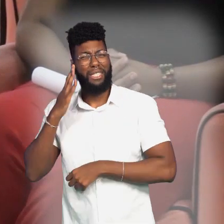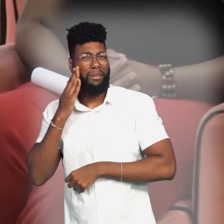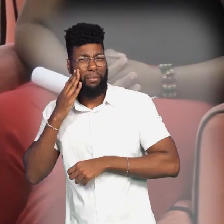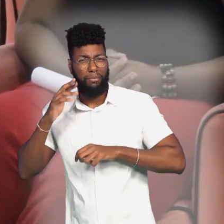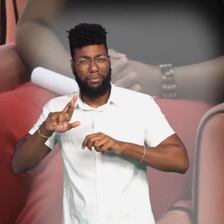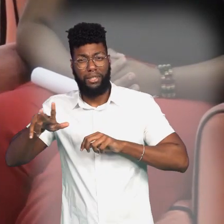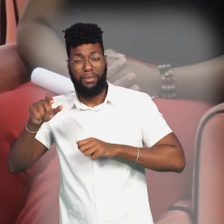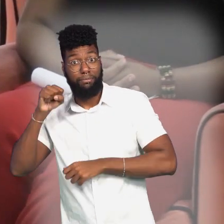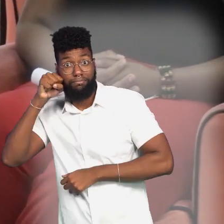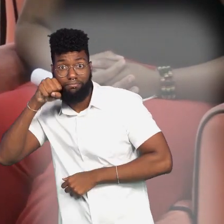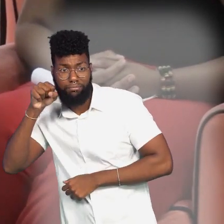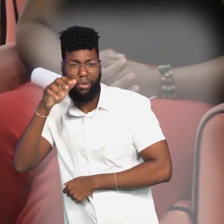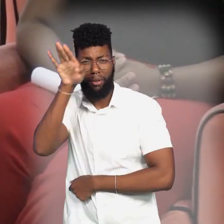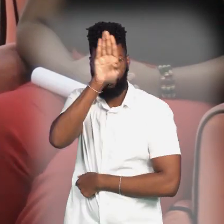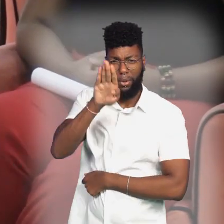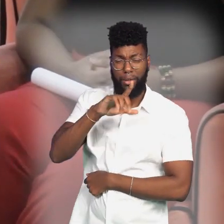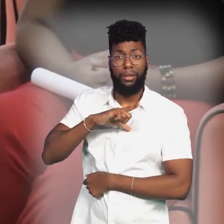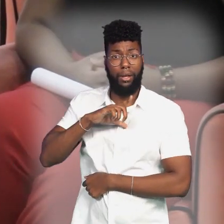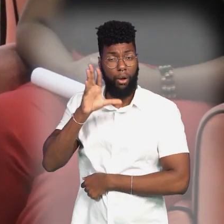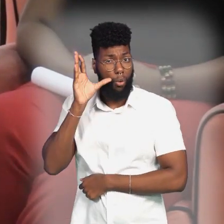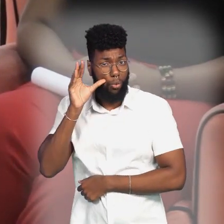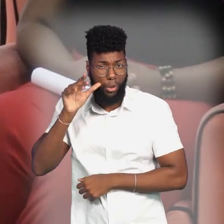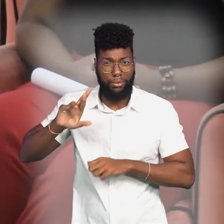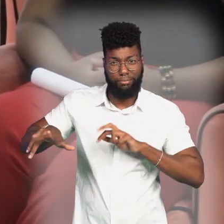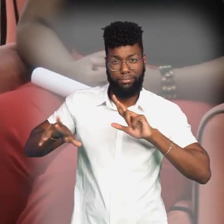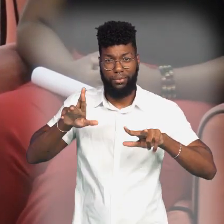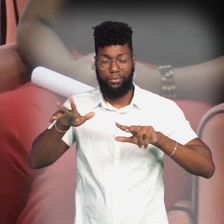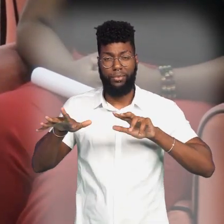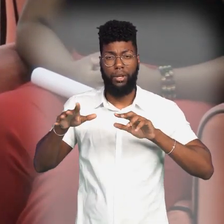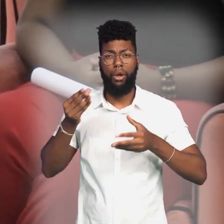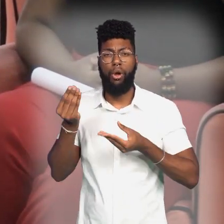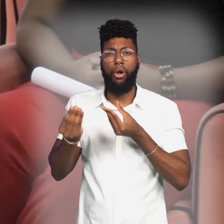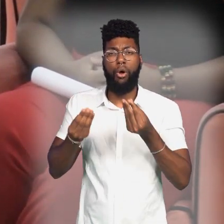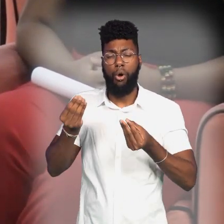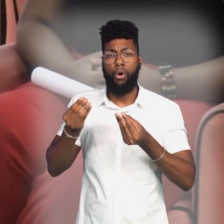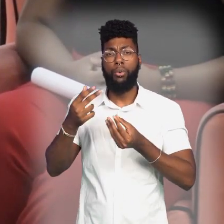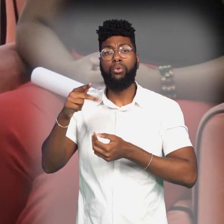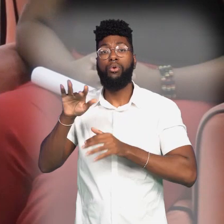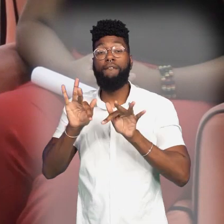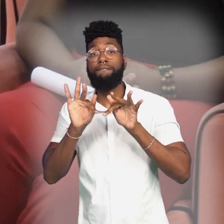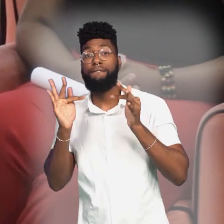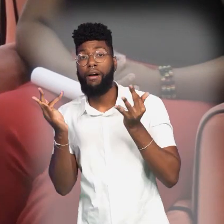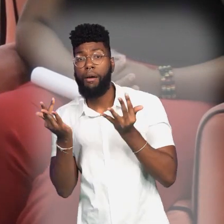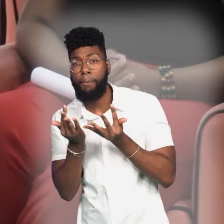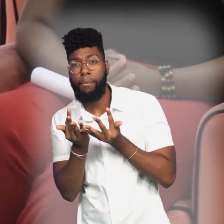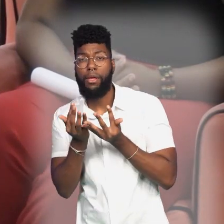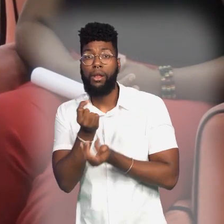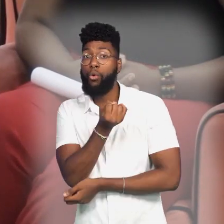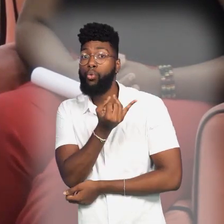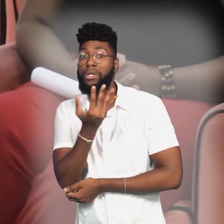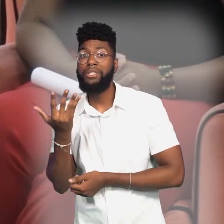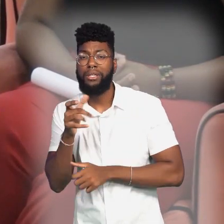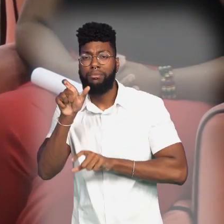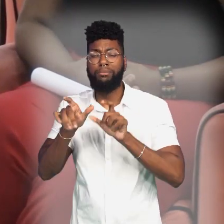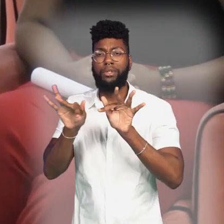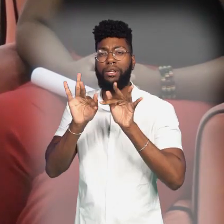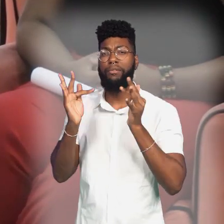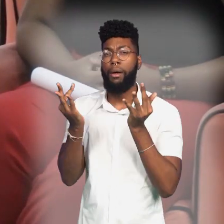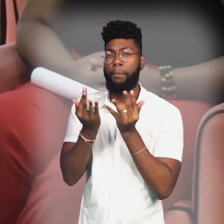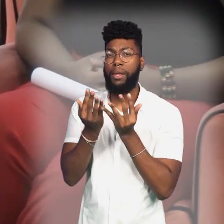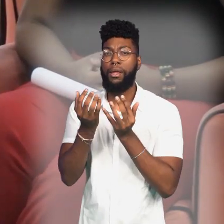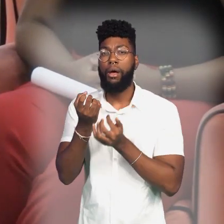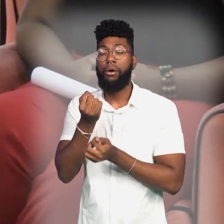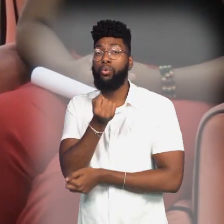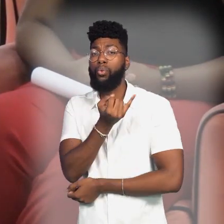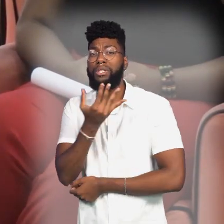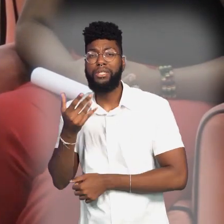né? Tem muitas curiosidades em relação à nossa, né? Como é que era a tua família, o número de familiares,